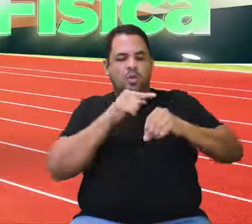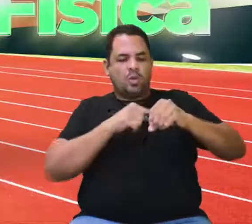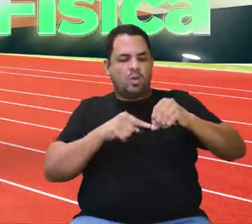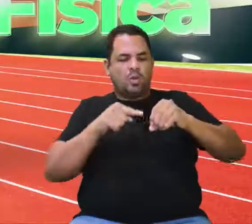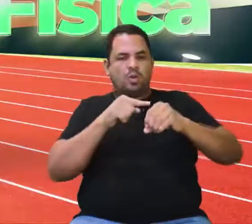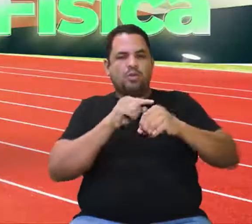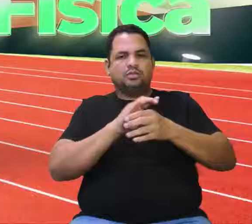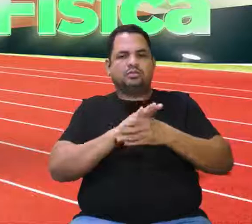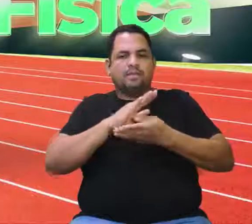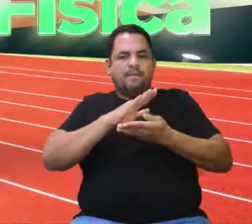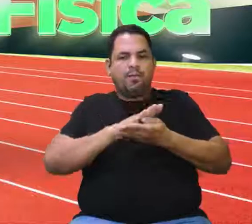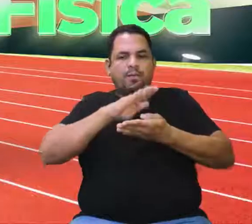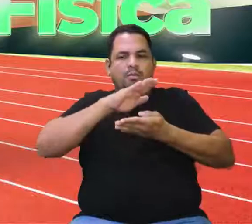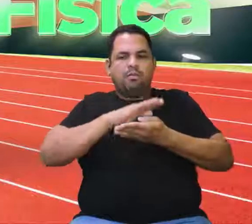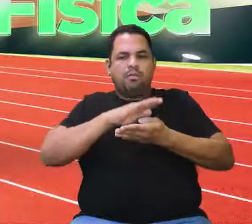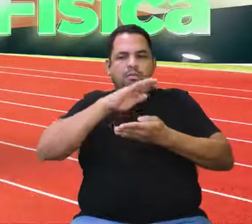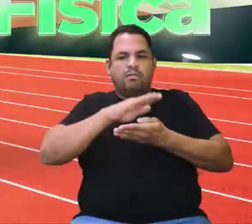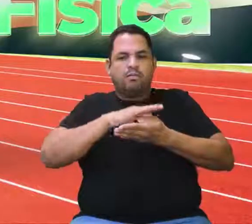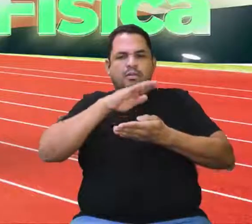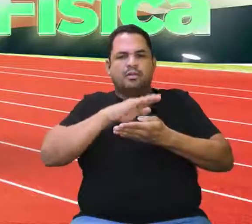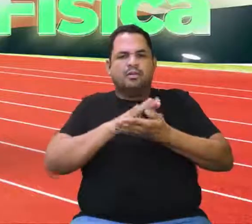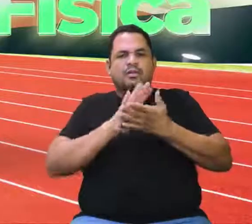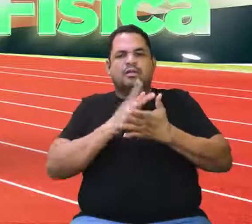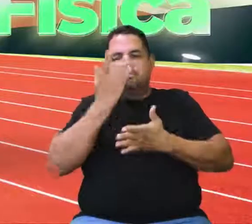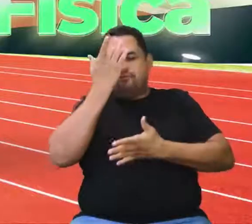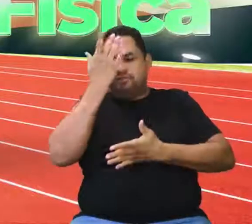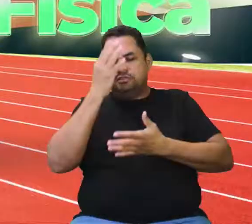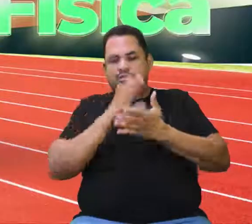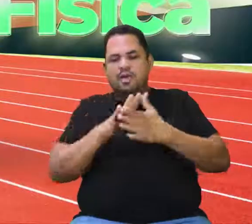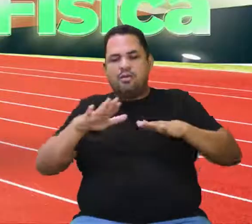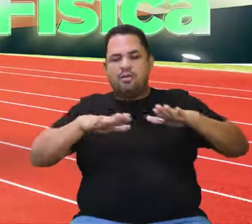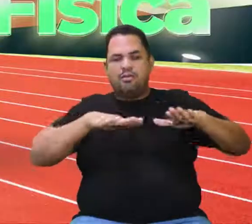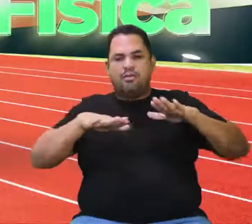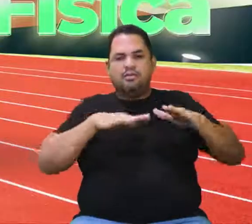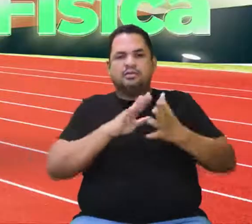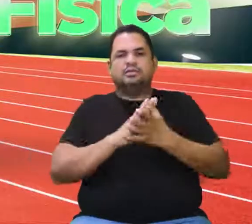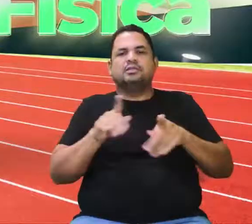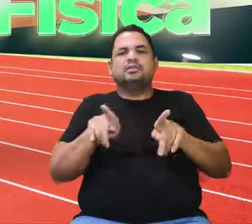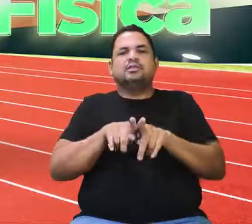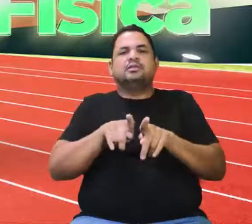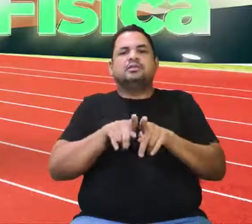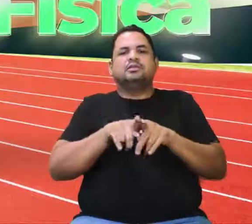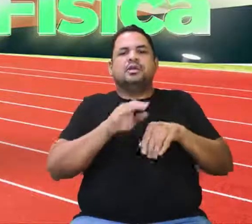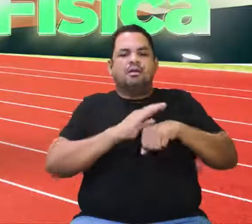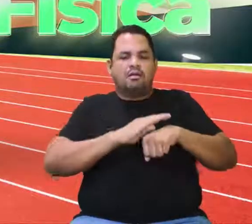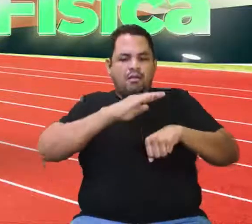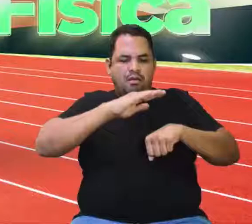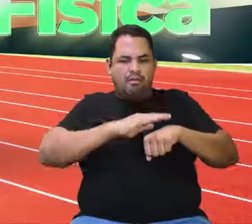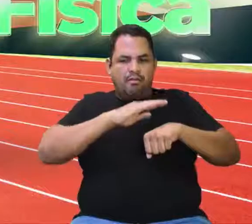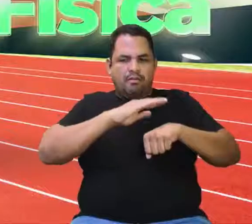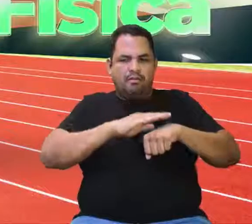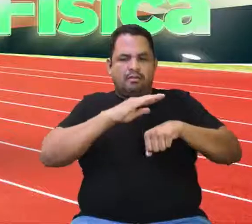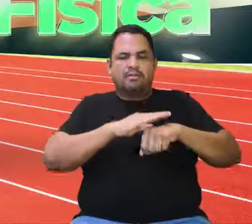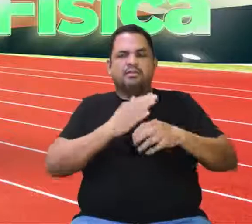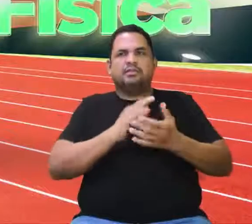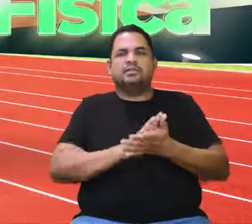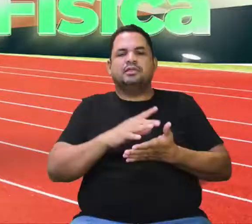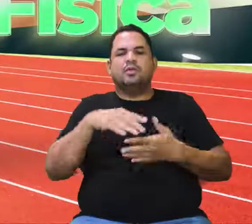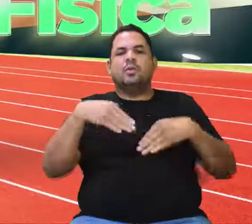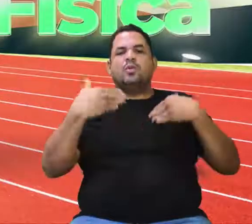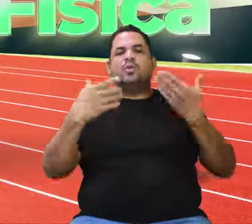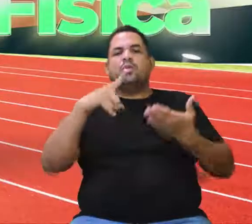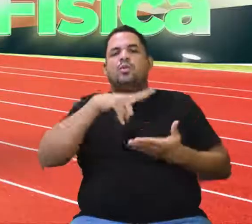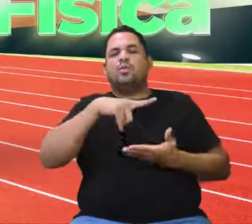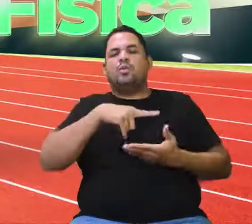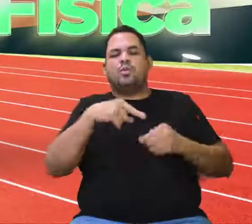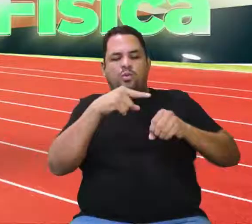como amortecedor ali, Exato. Tanto ele vai facilitar o movimento, né? Como ele vai amortecer. E aí quando eu